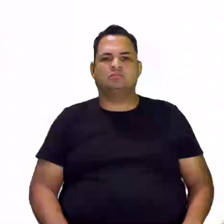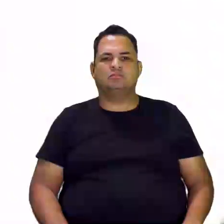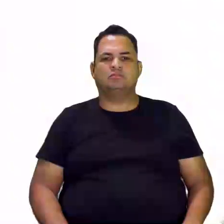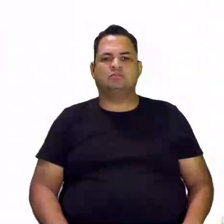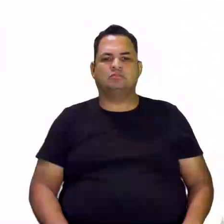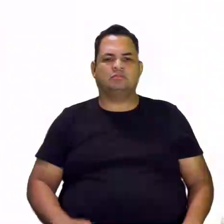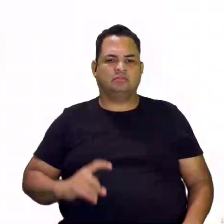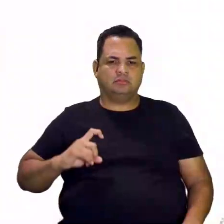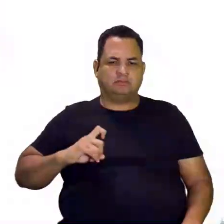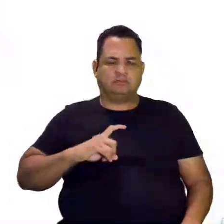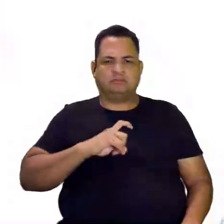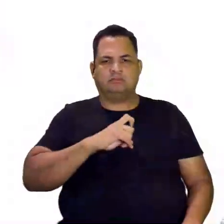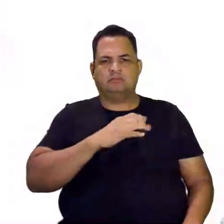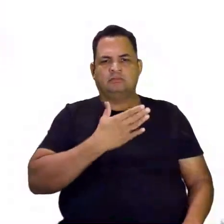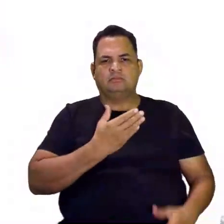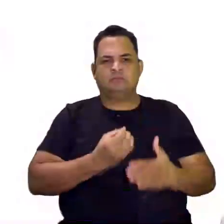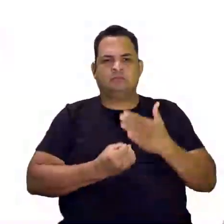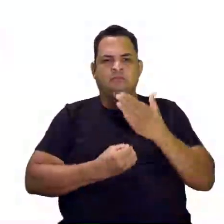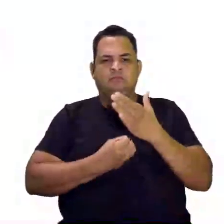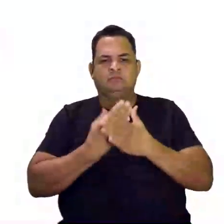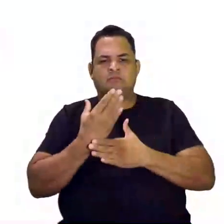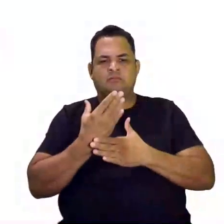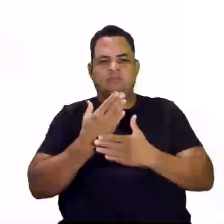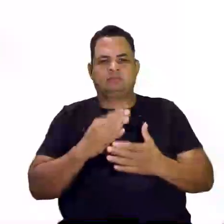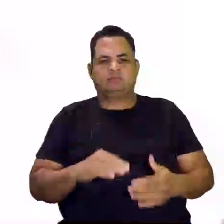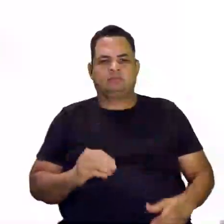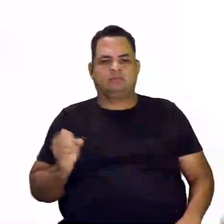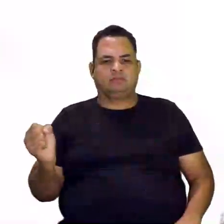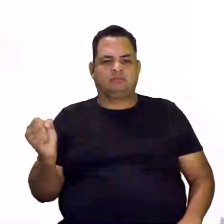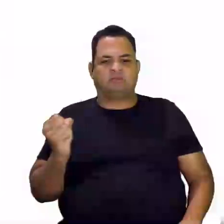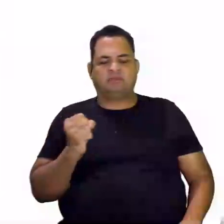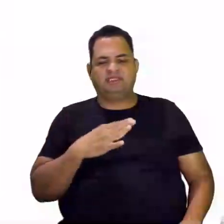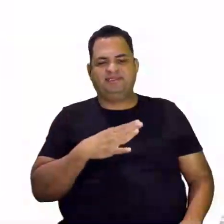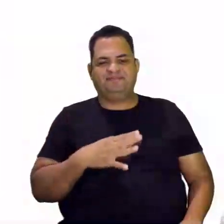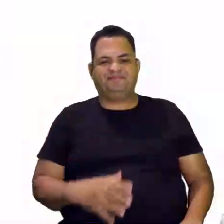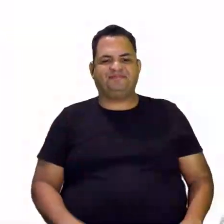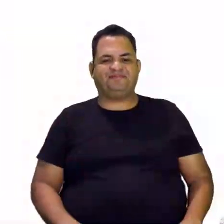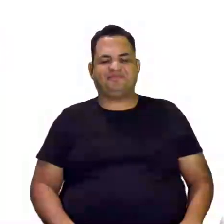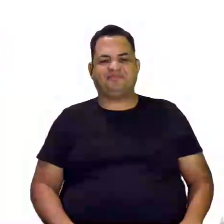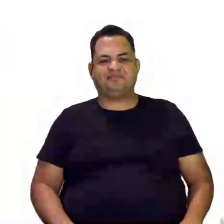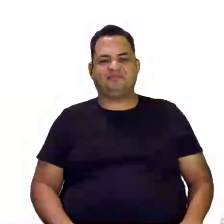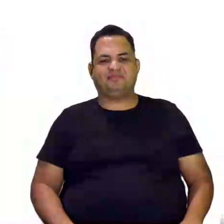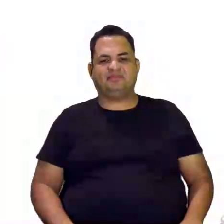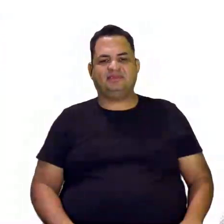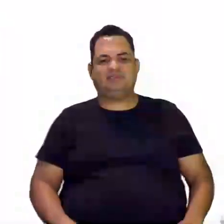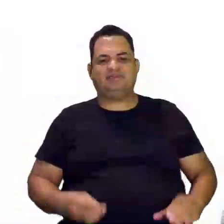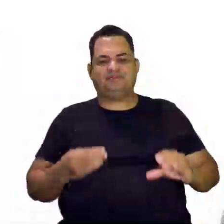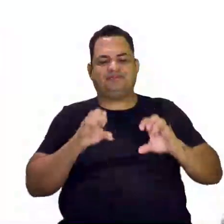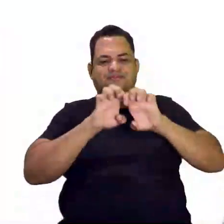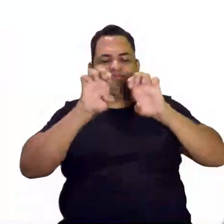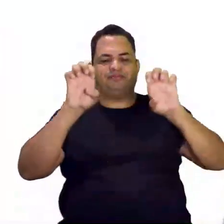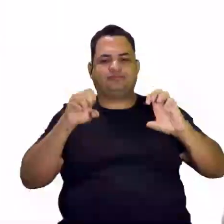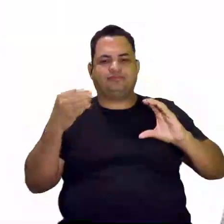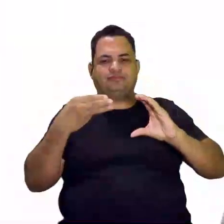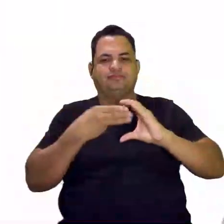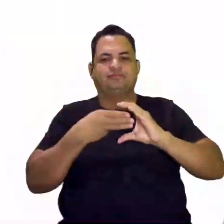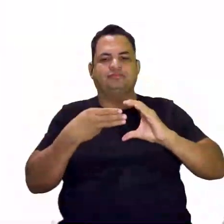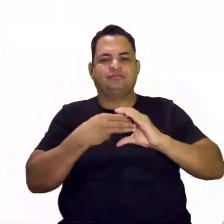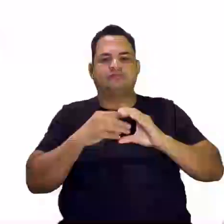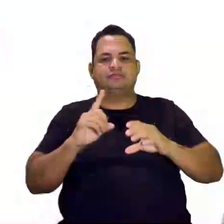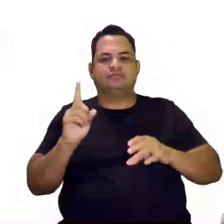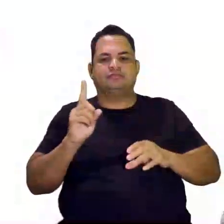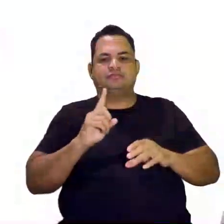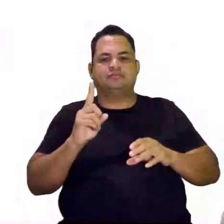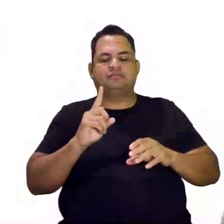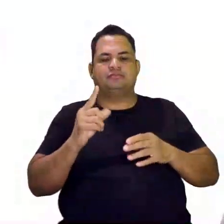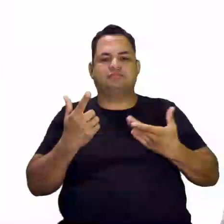essa bactéria aqui originou agora uma nova unidade celular, uma nova estrutura celular, que não é